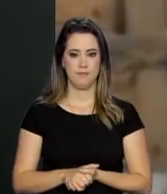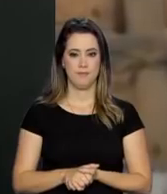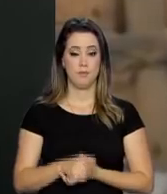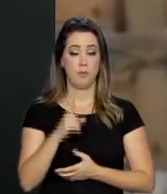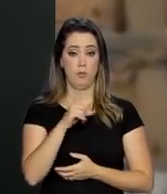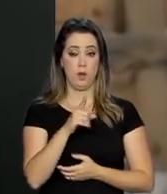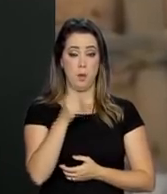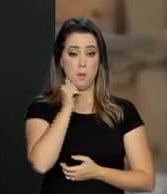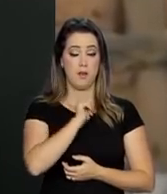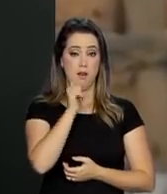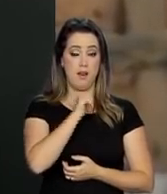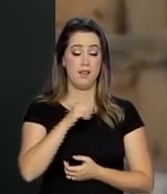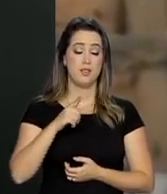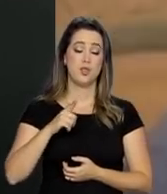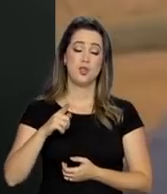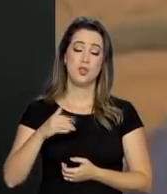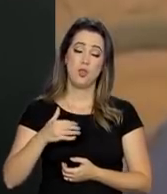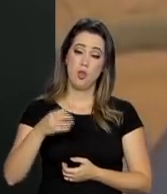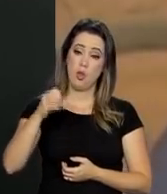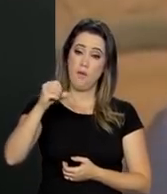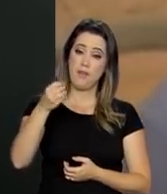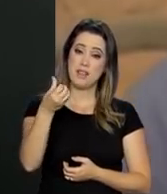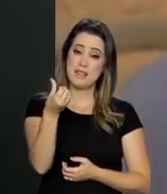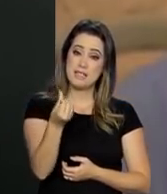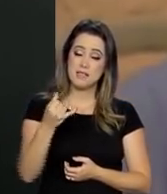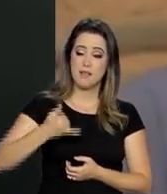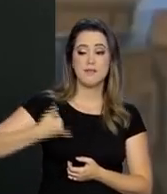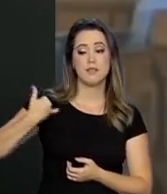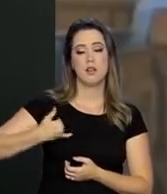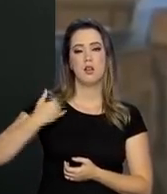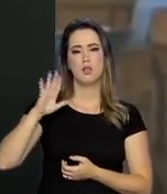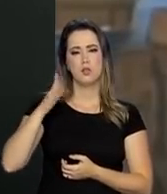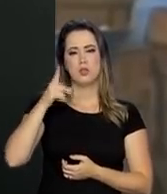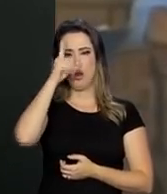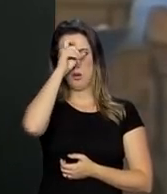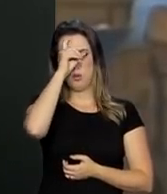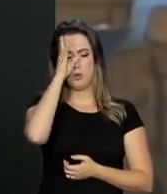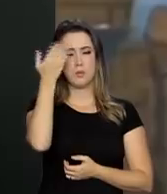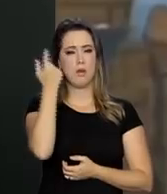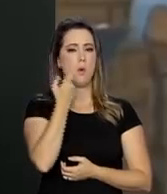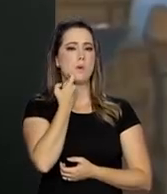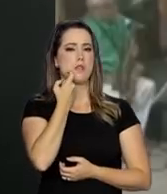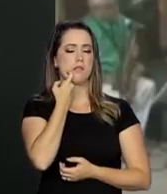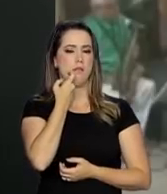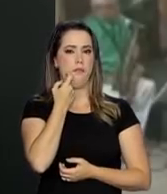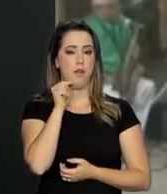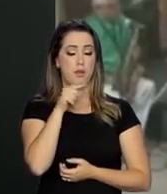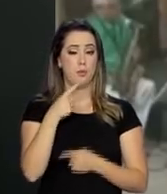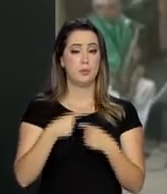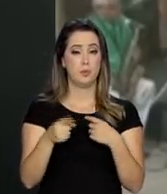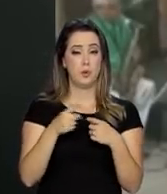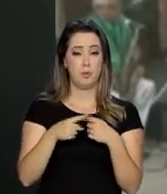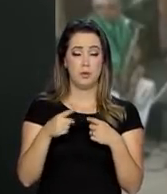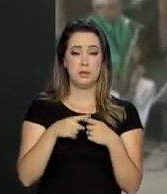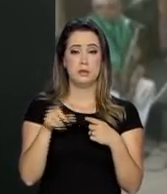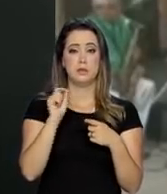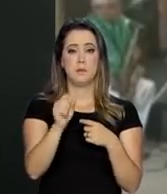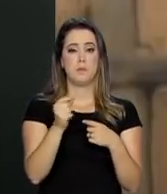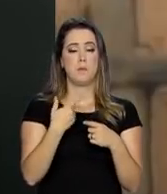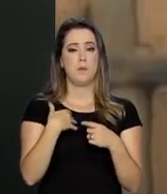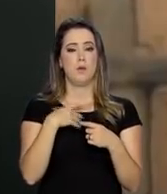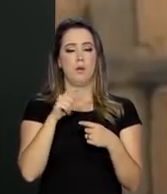Dona Ivone Lara tinha 96 anos e estava internada desde sexta-feira passada por conta de um quadro